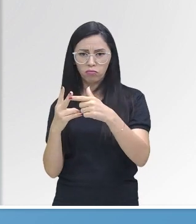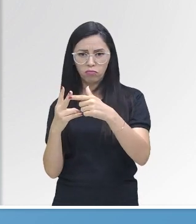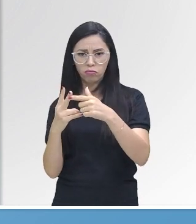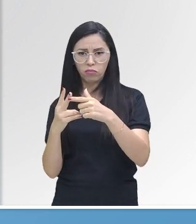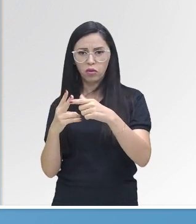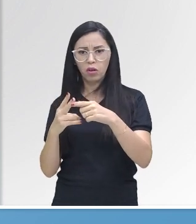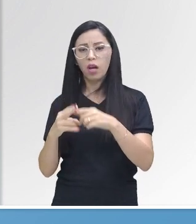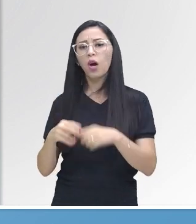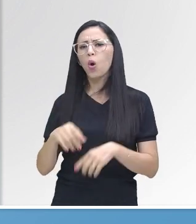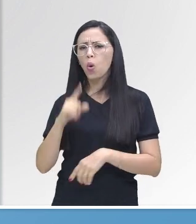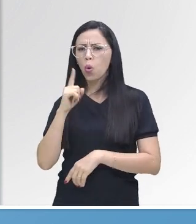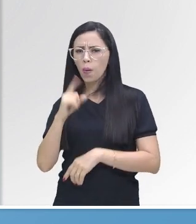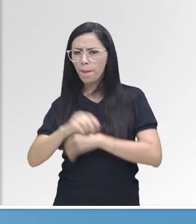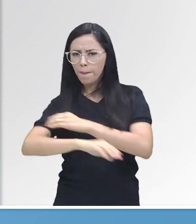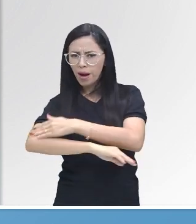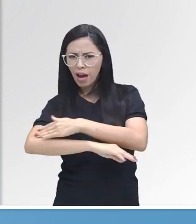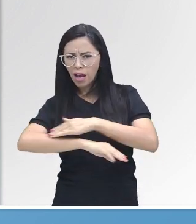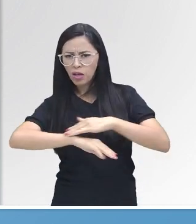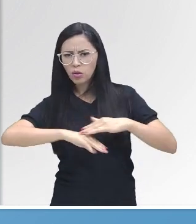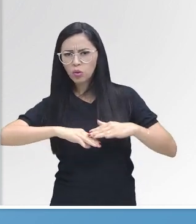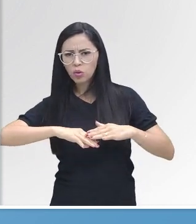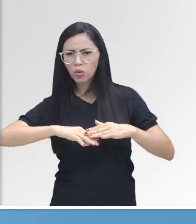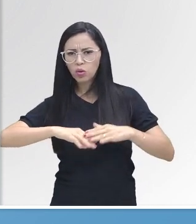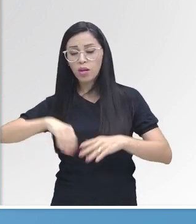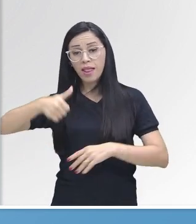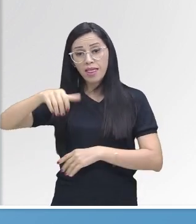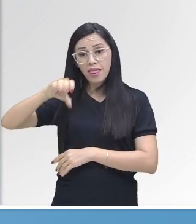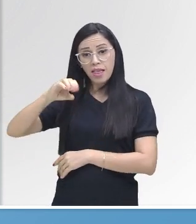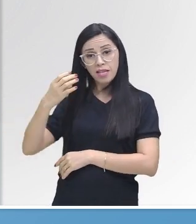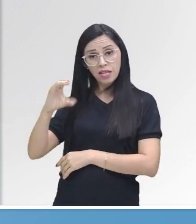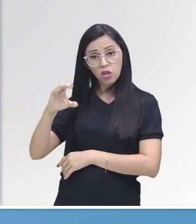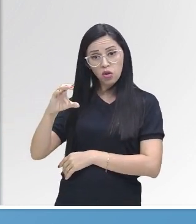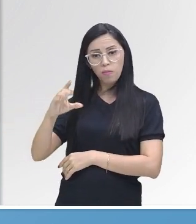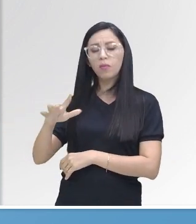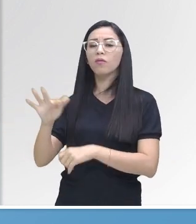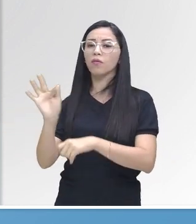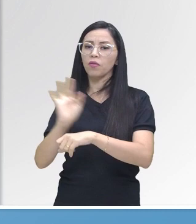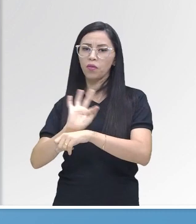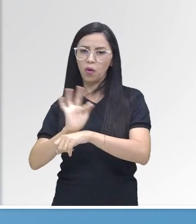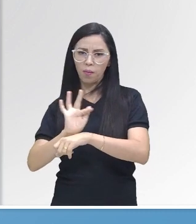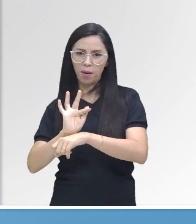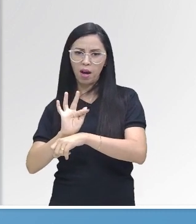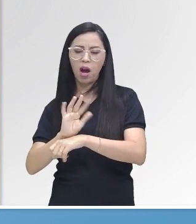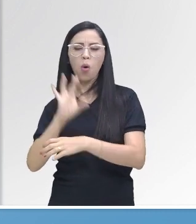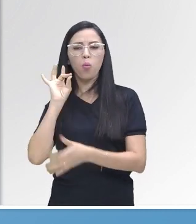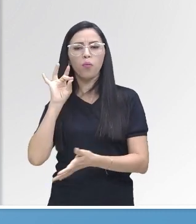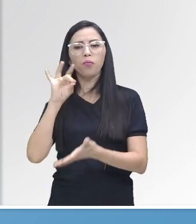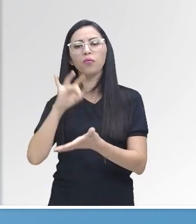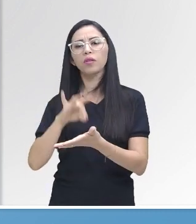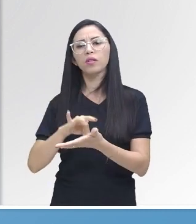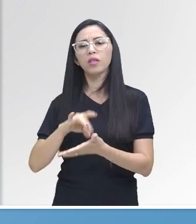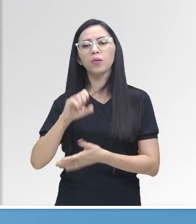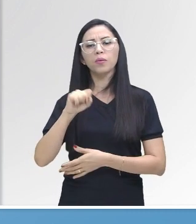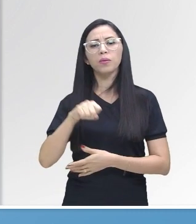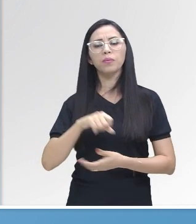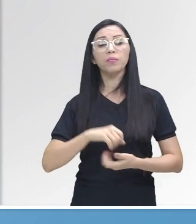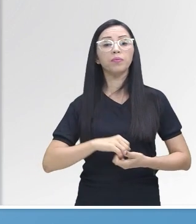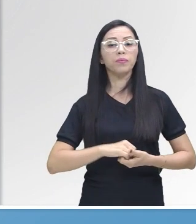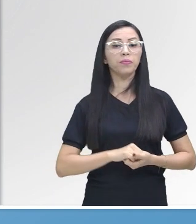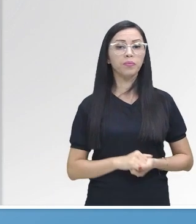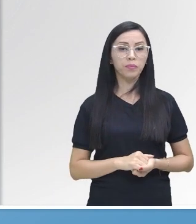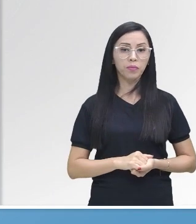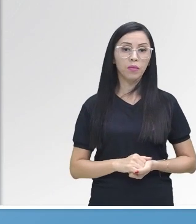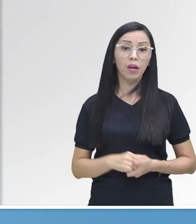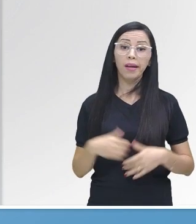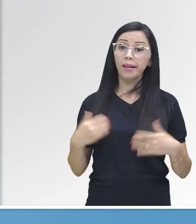Um braço? Também não. 10 centímetros? Sim, padronizados.